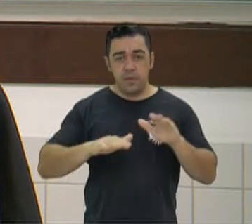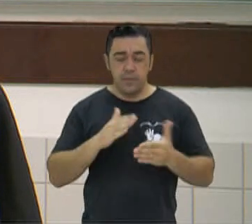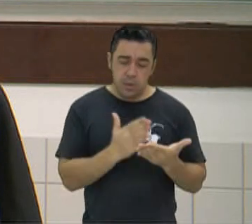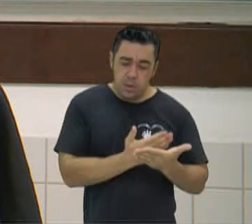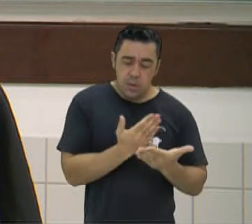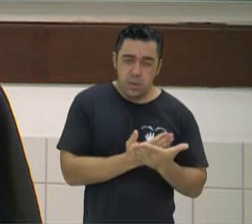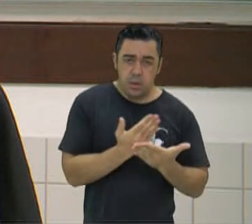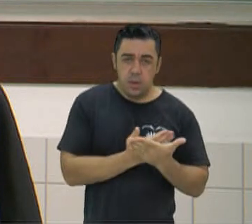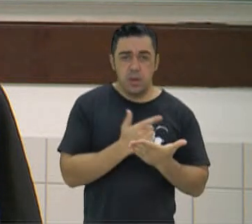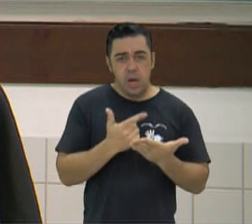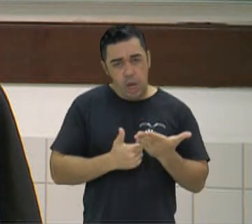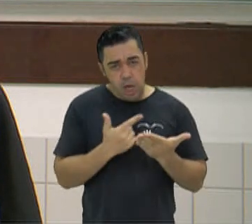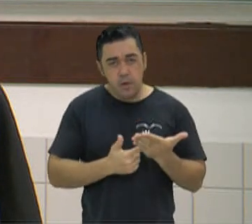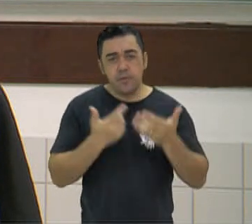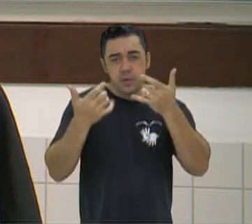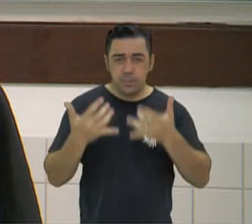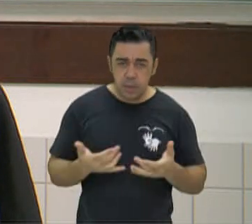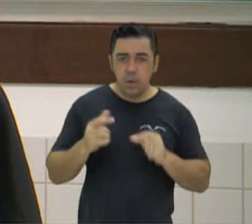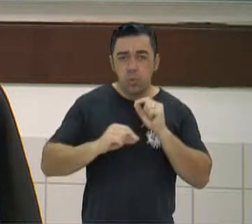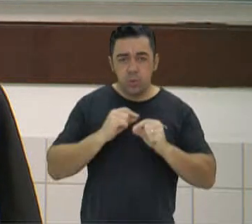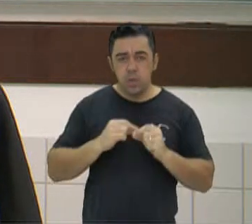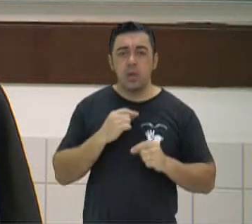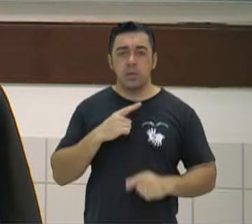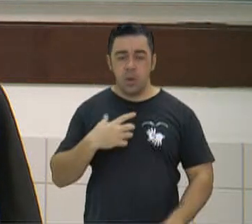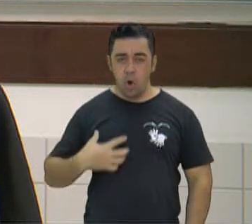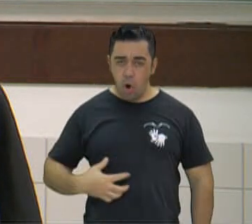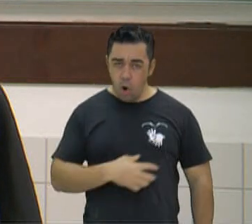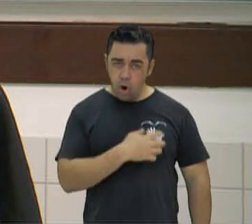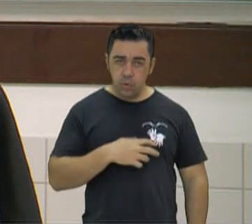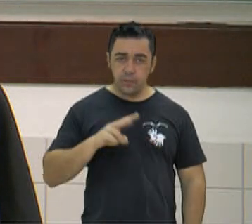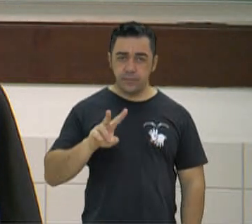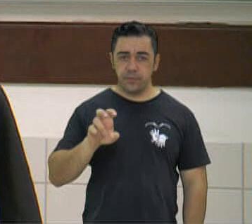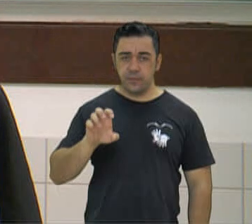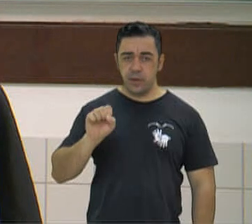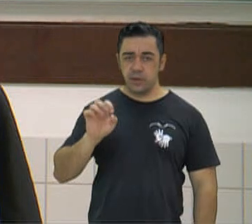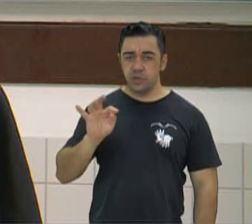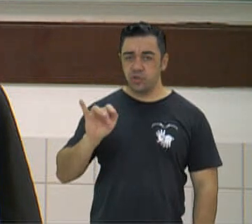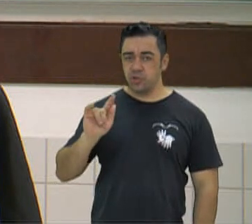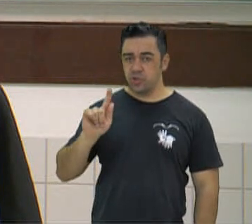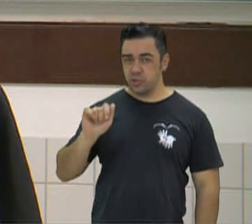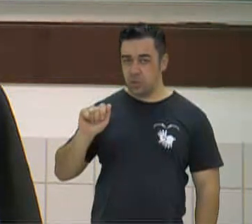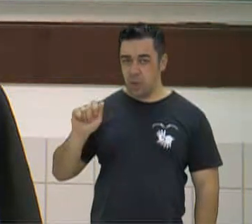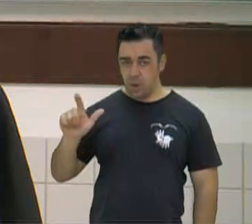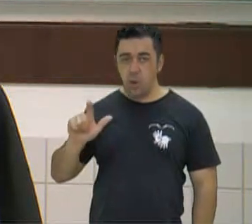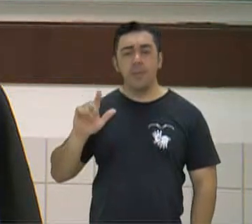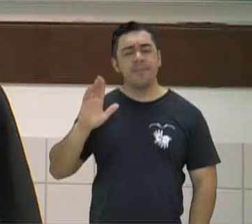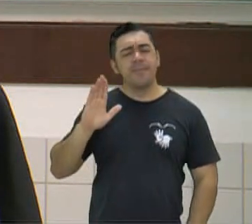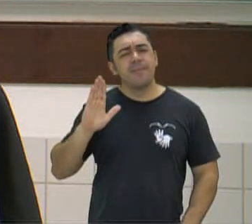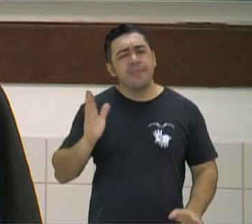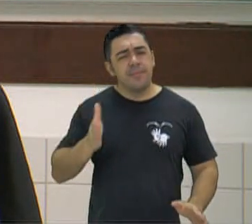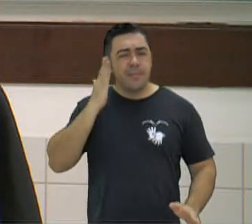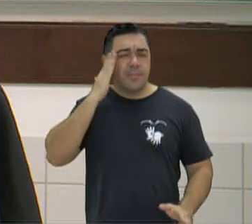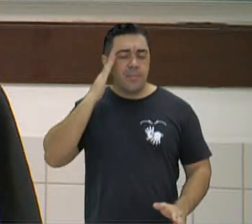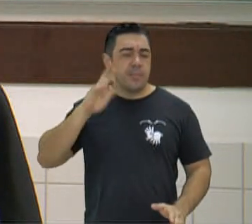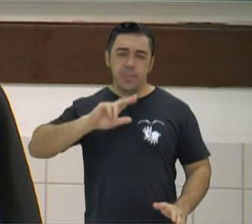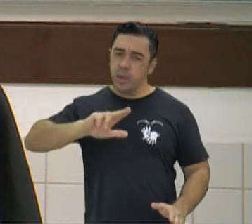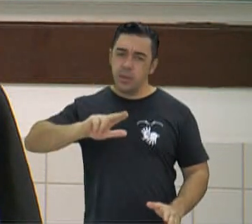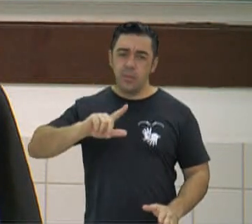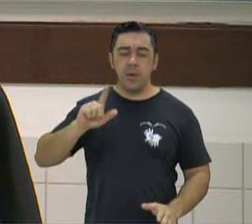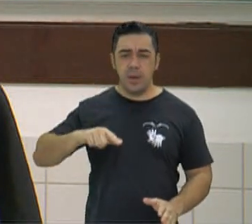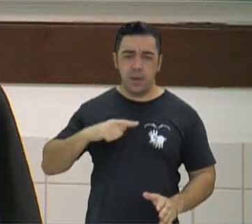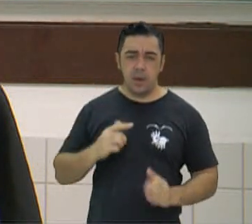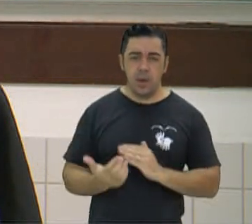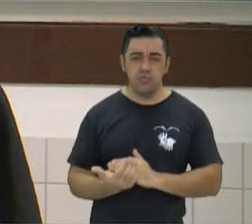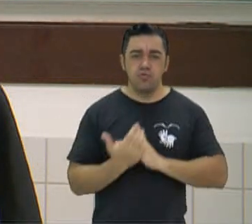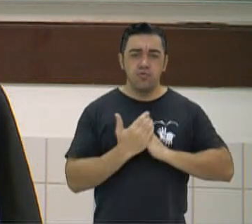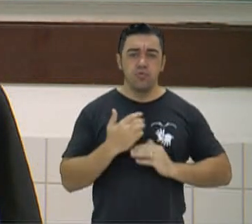apostilas, em alguns livros, considerando como um órgão vestigial, por isso que eu estou mostrando aqui. Mas, na verdade, já sabe-se que ele não é um órgão vestigial mais, né?